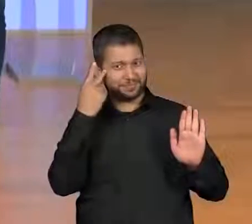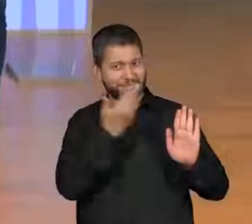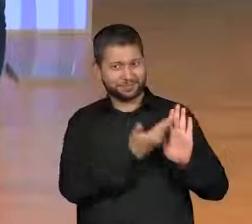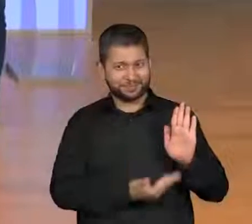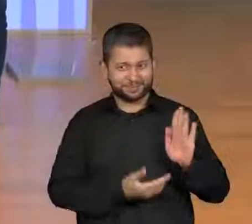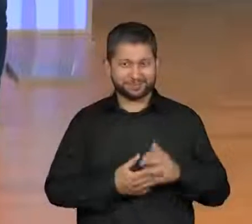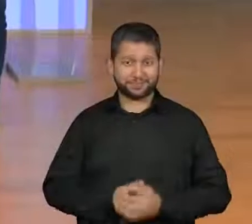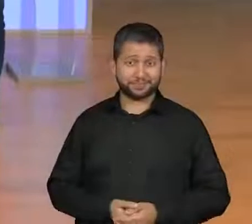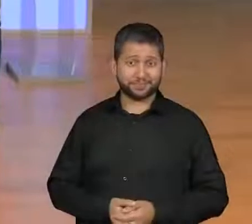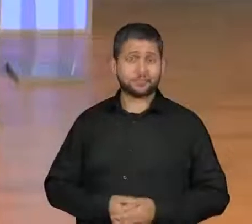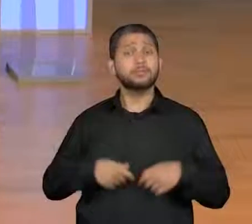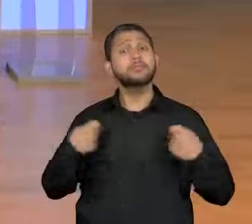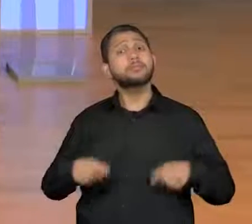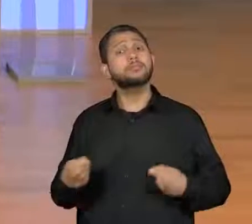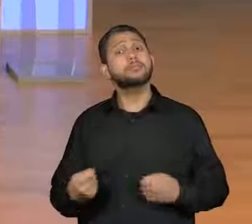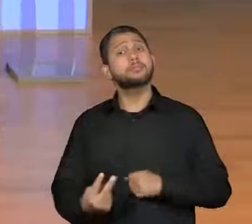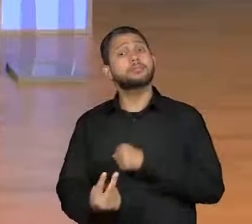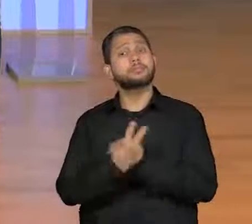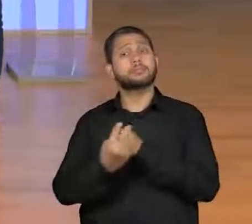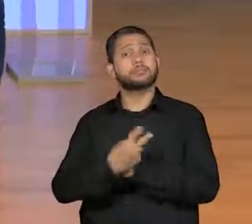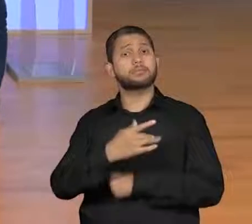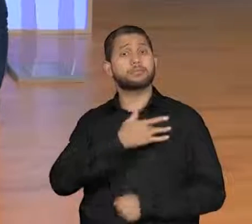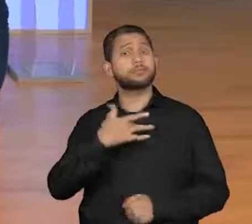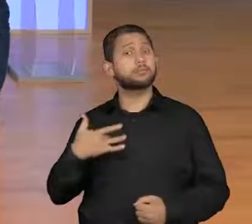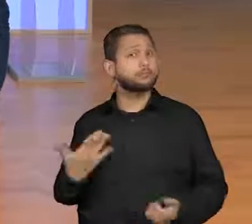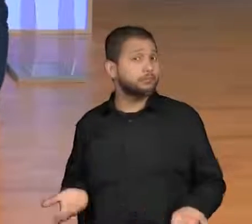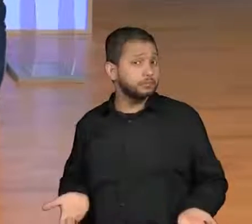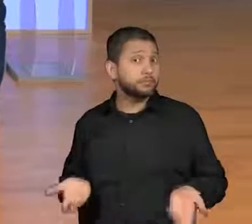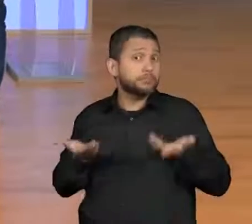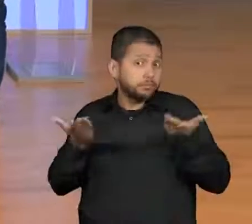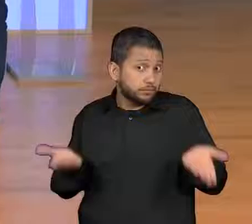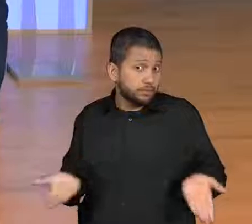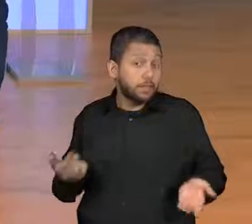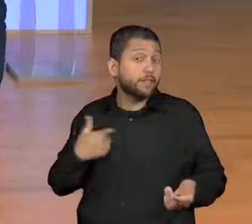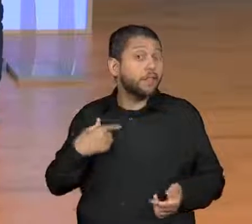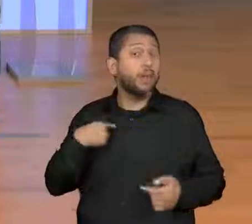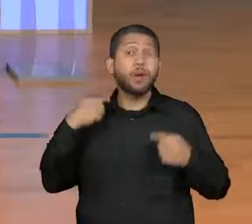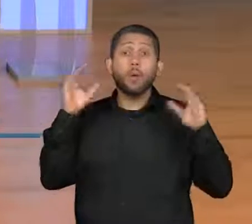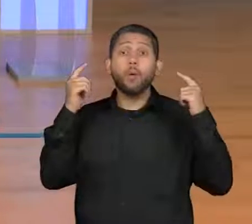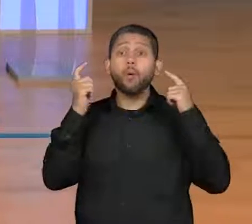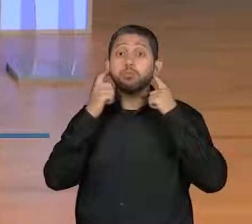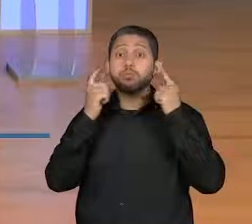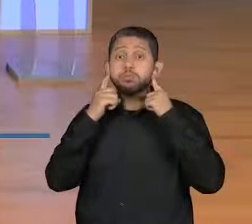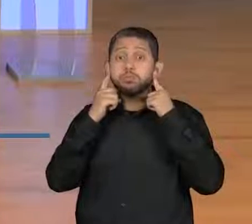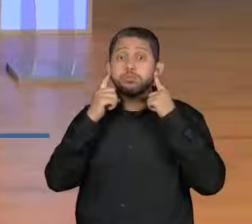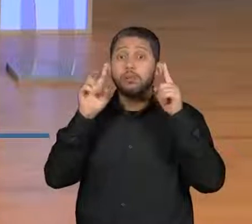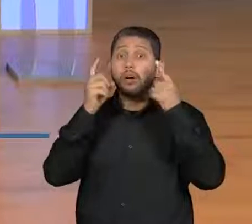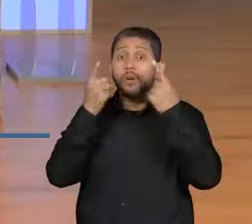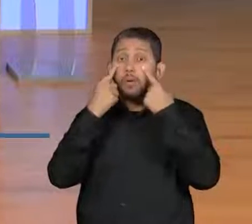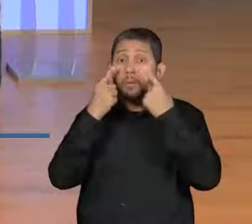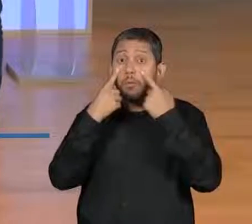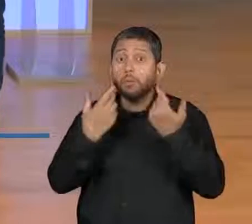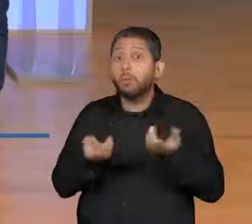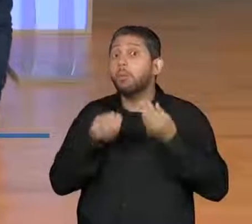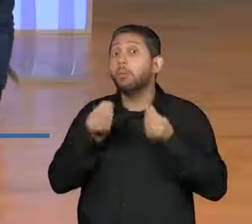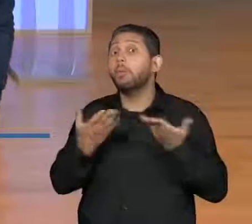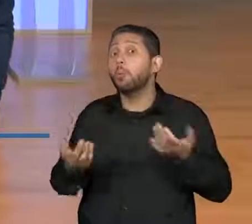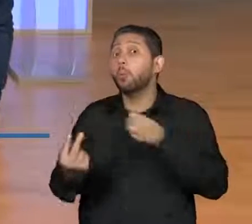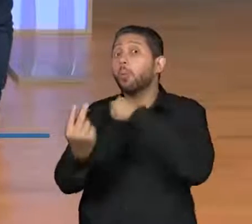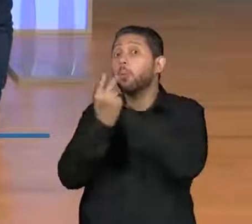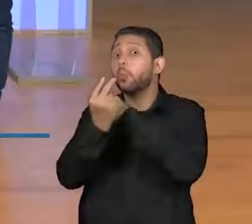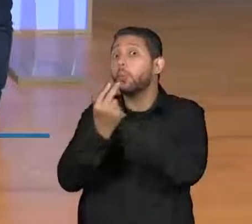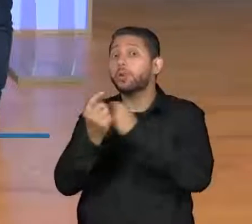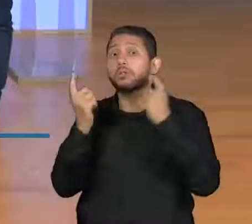os aspectos, inclusive a saúde auditiva e a saúde visual. Será então que tem alguns